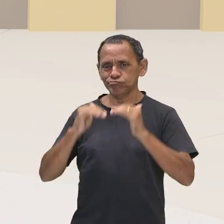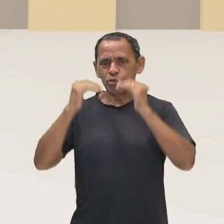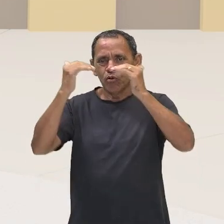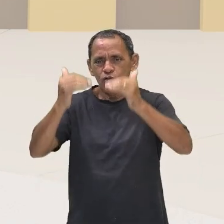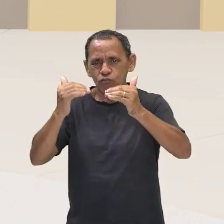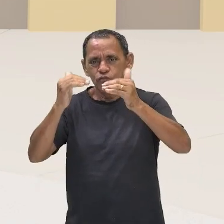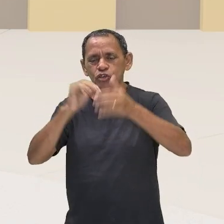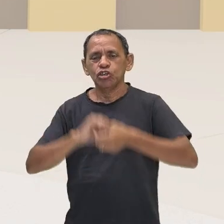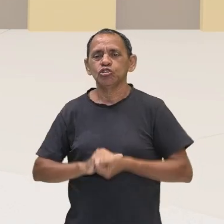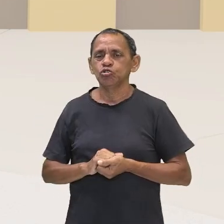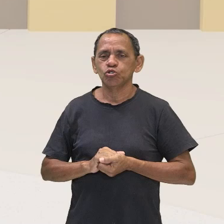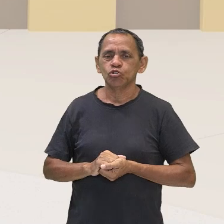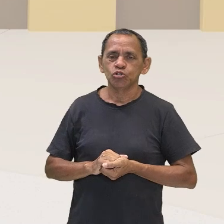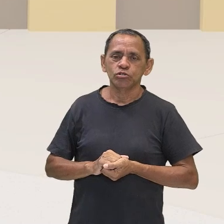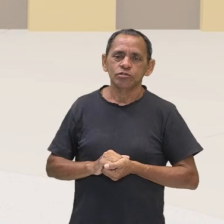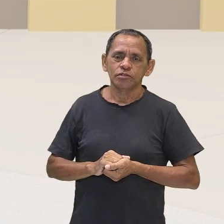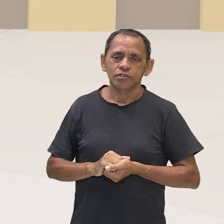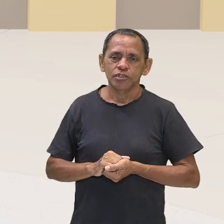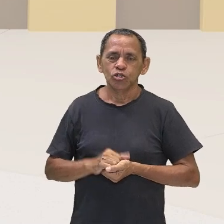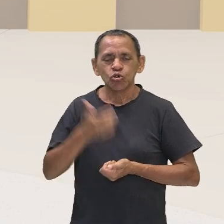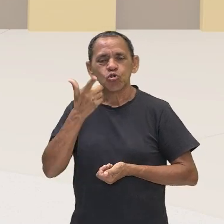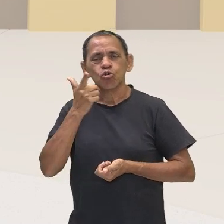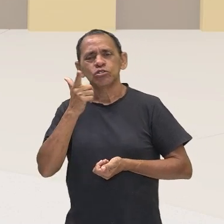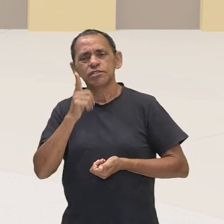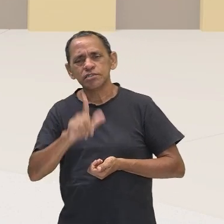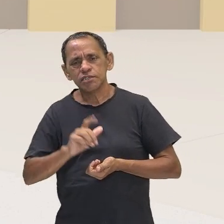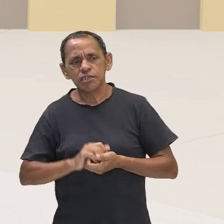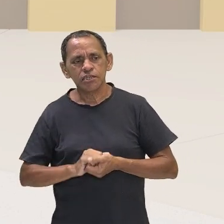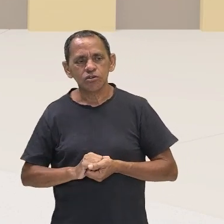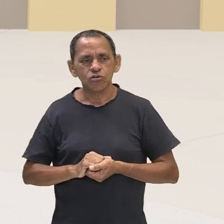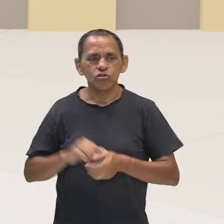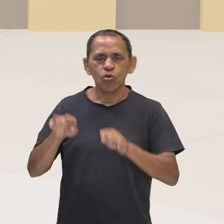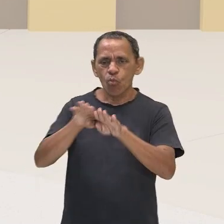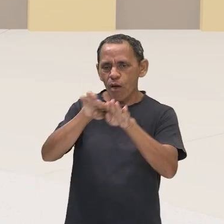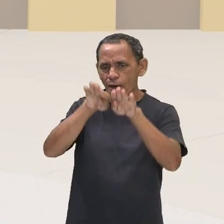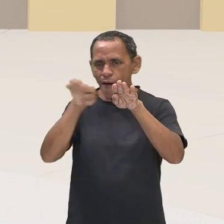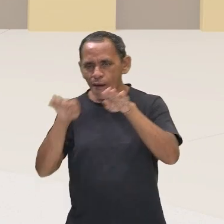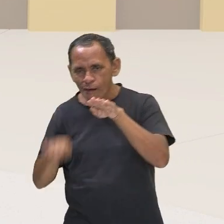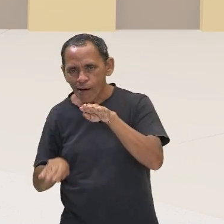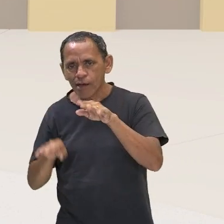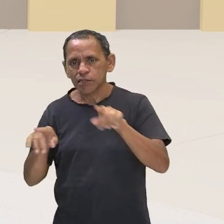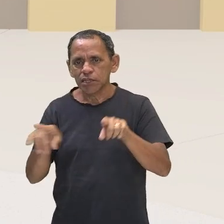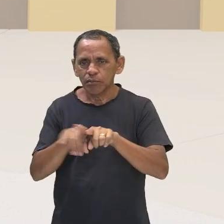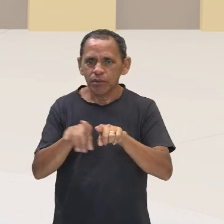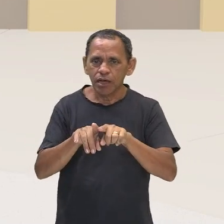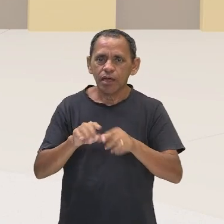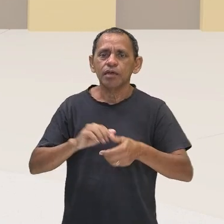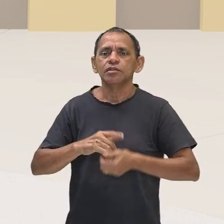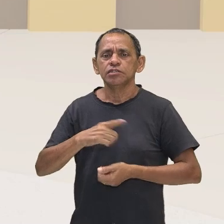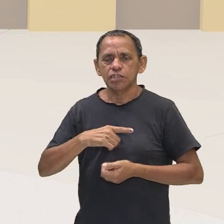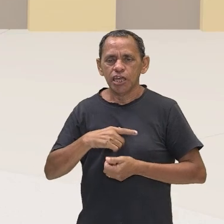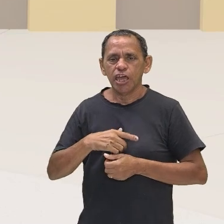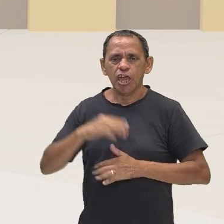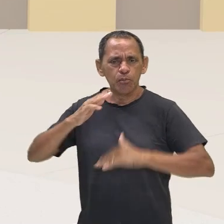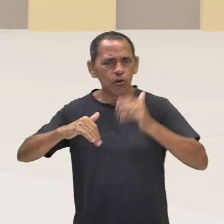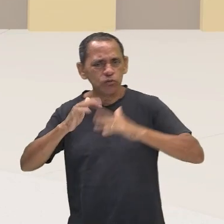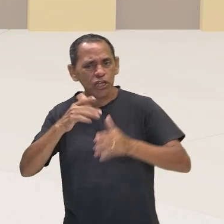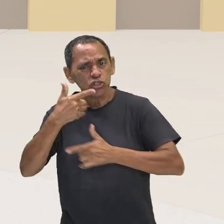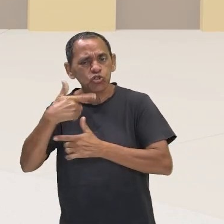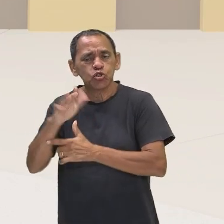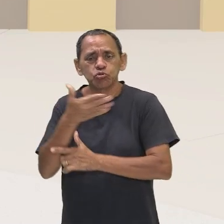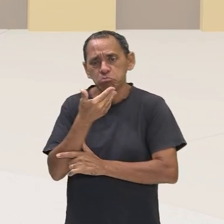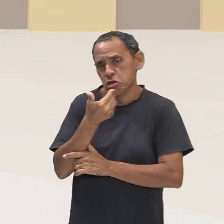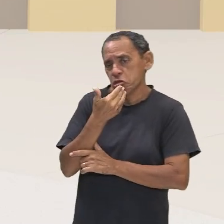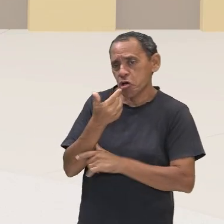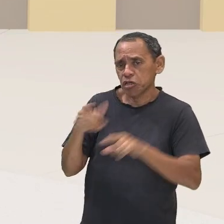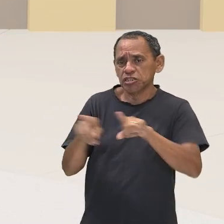menos eficiente que meu colega. Eu não mereço um bônus, porque tem outros profissionais aqui melhores do que eu. Não